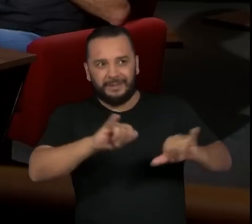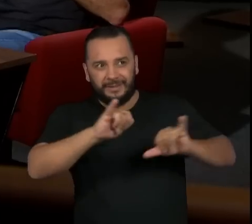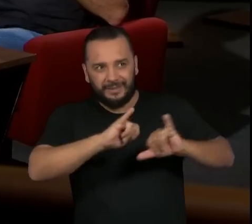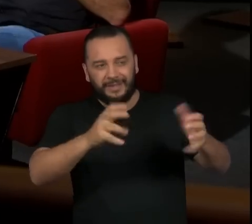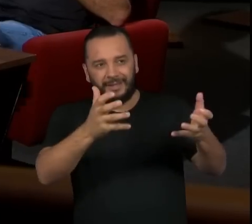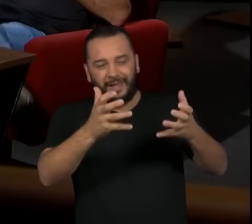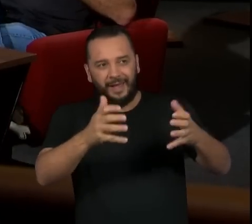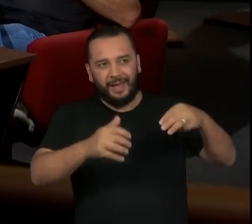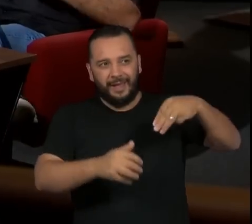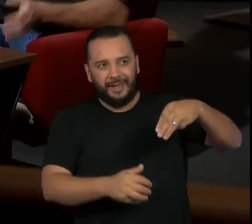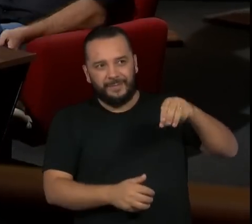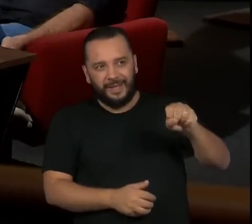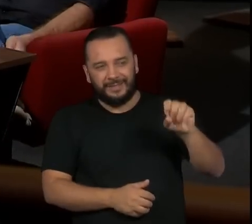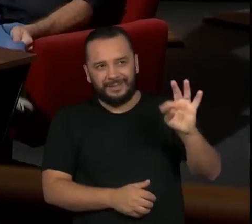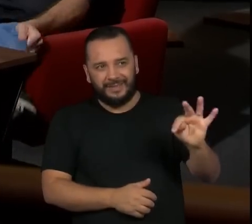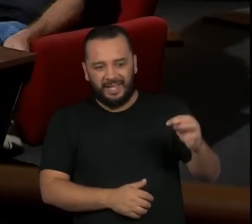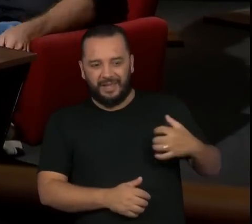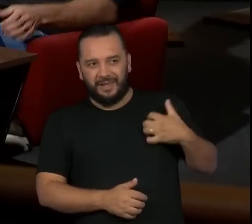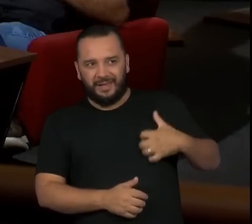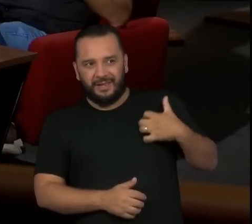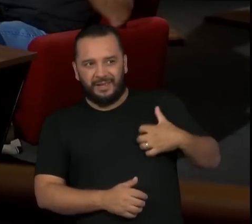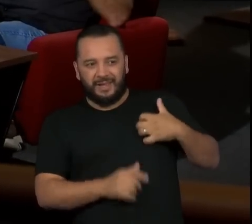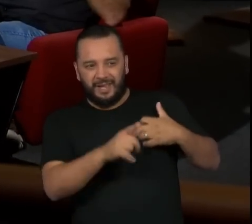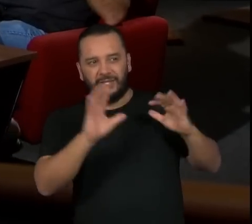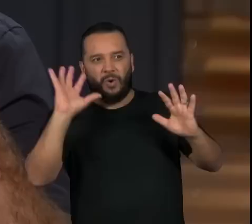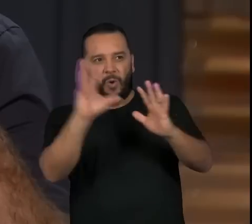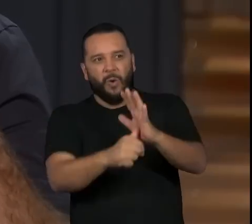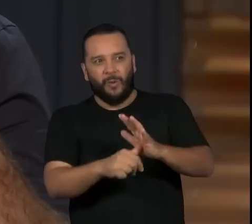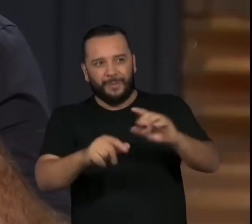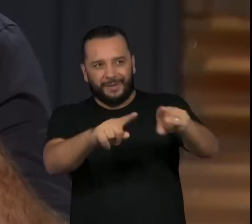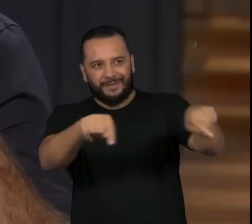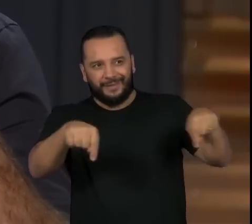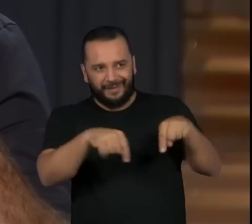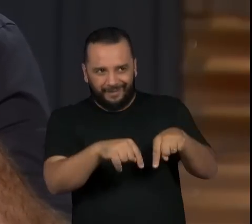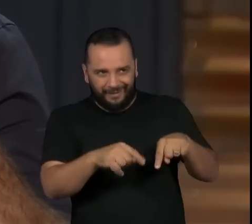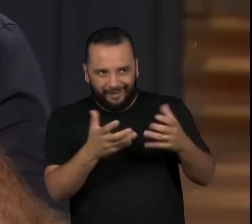um potencial invasor de terras. O Brasil,